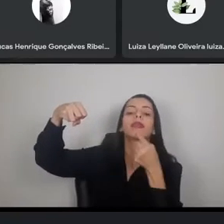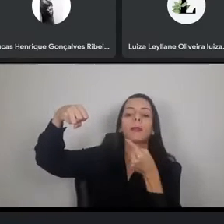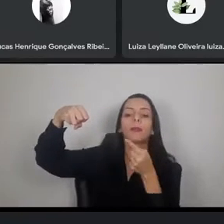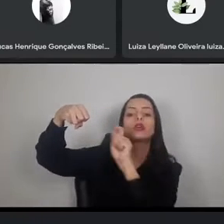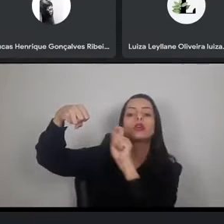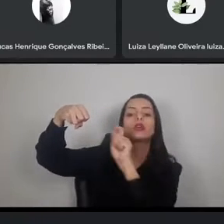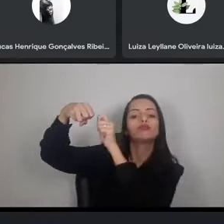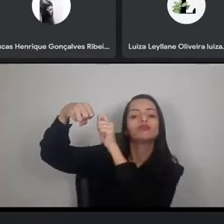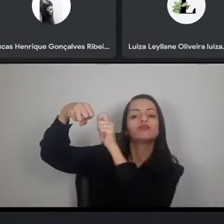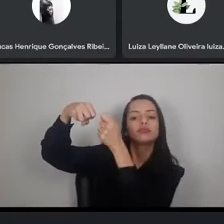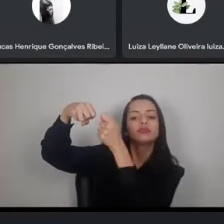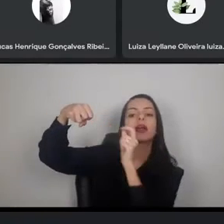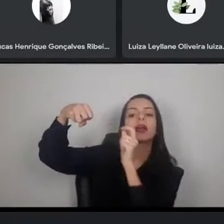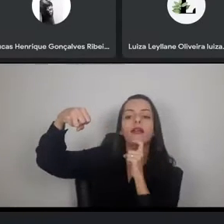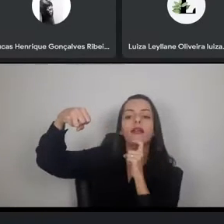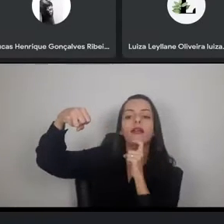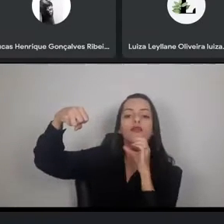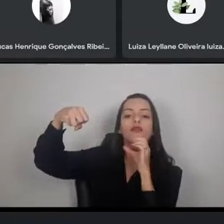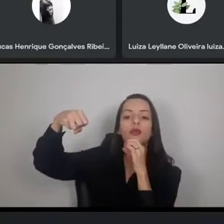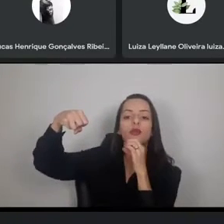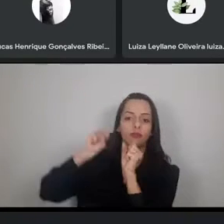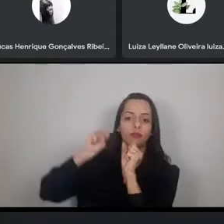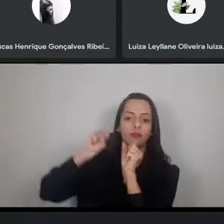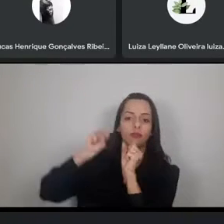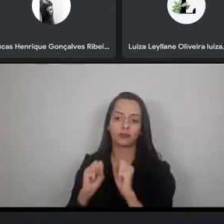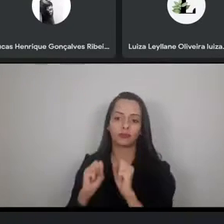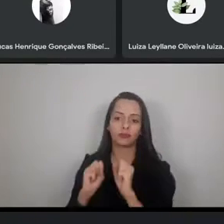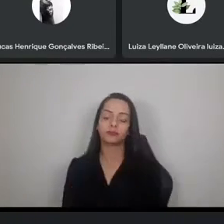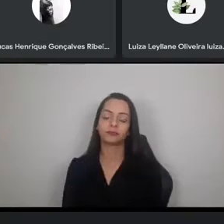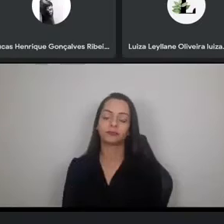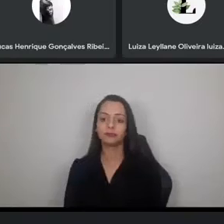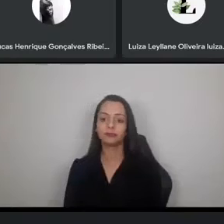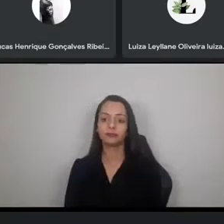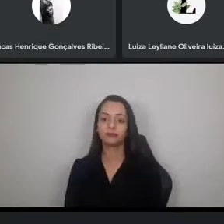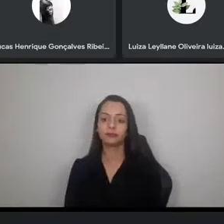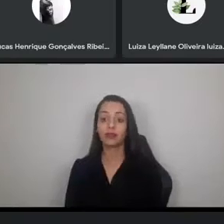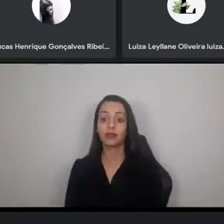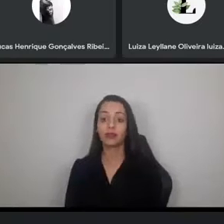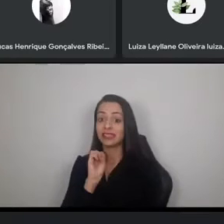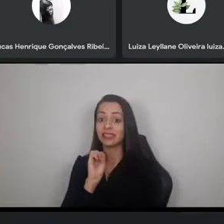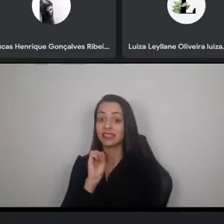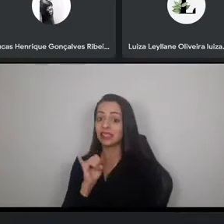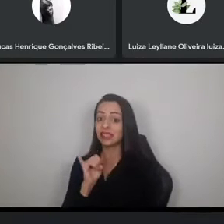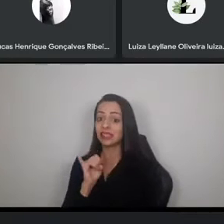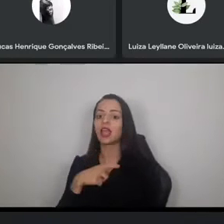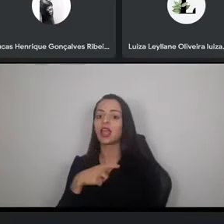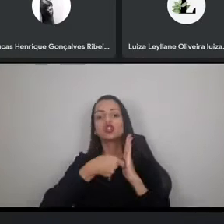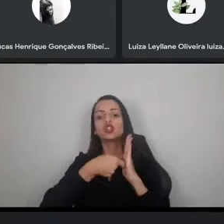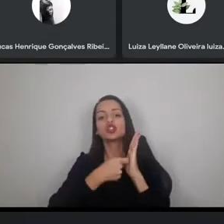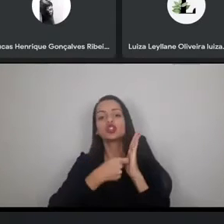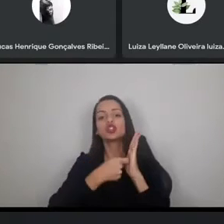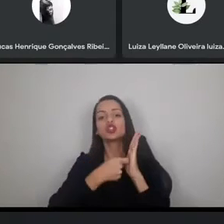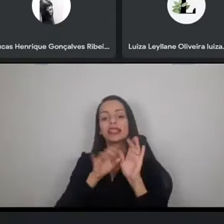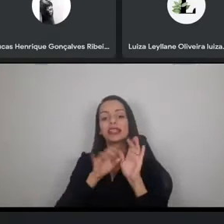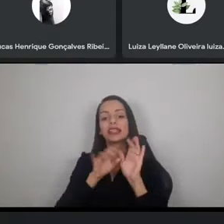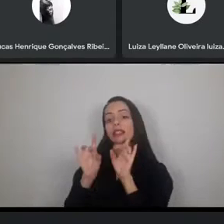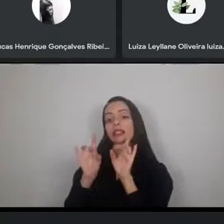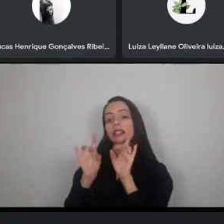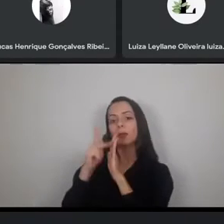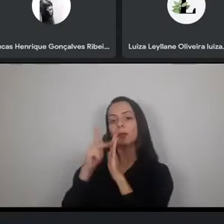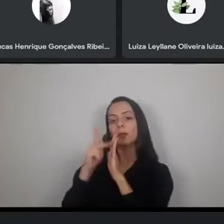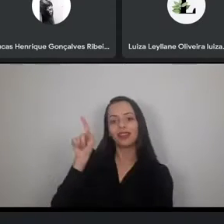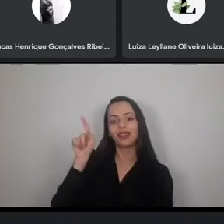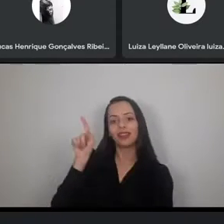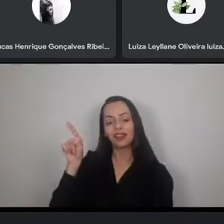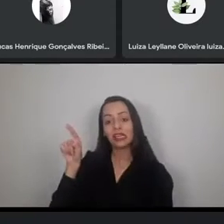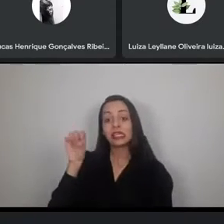disjuntor residual, ele deveria estar bem dimensionado para que, quando ocorresse a fuga, desligaria